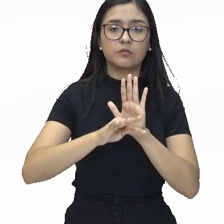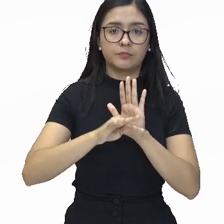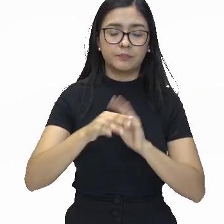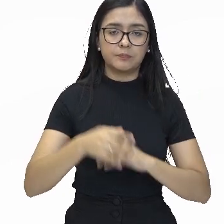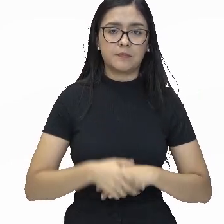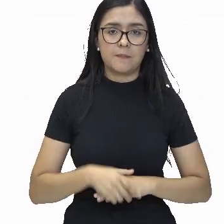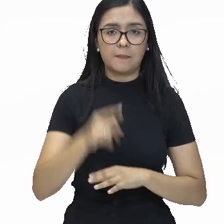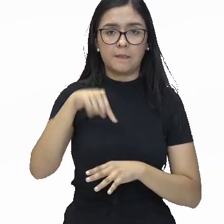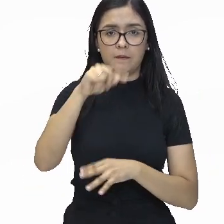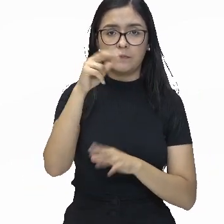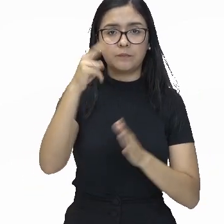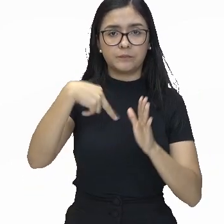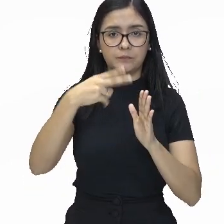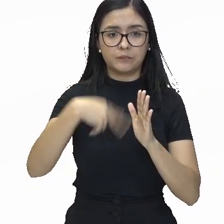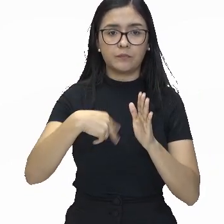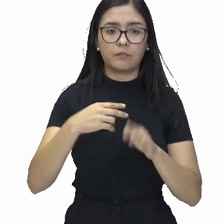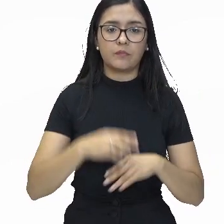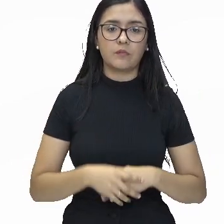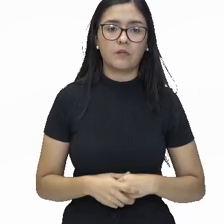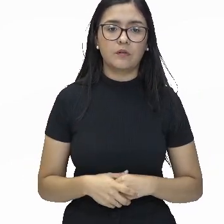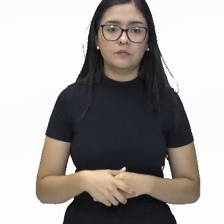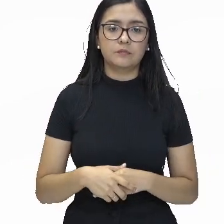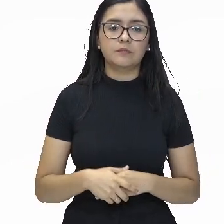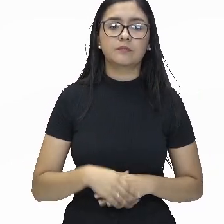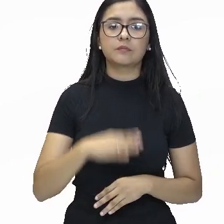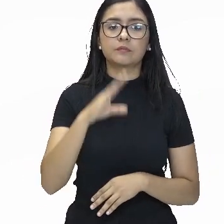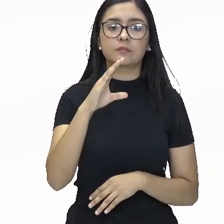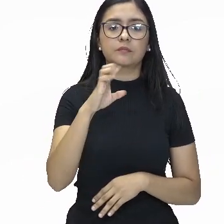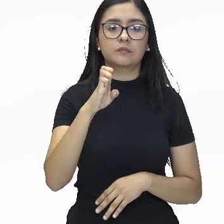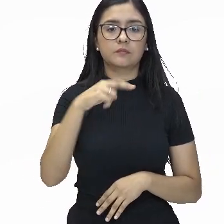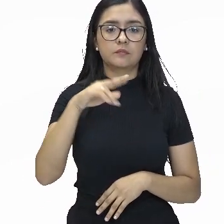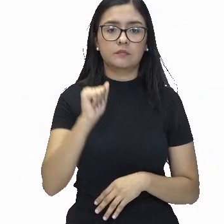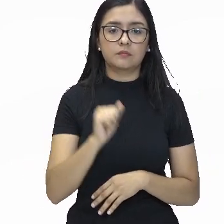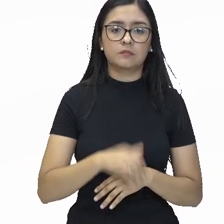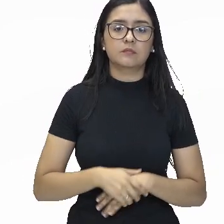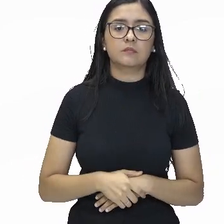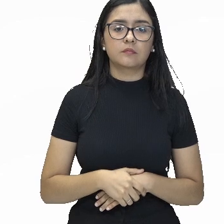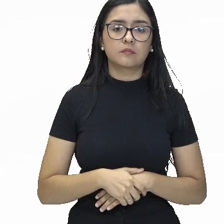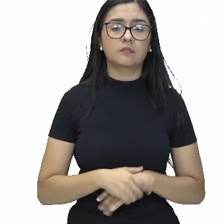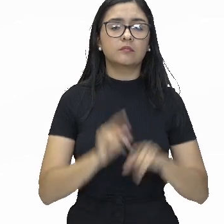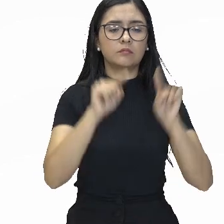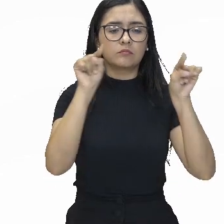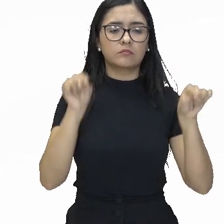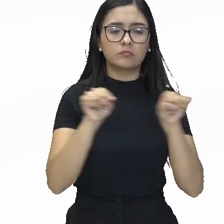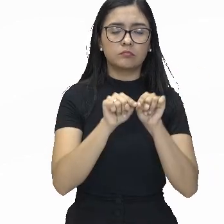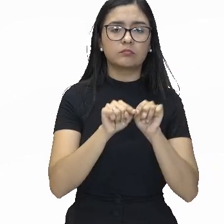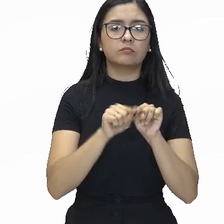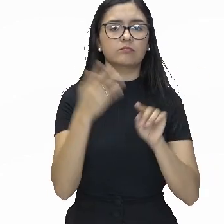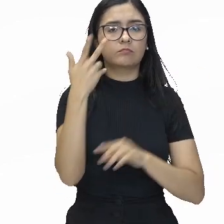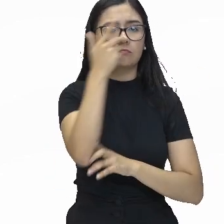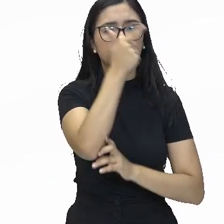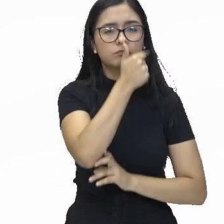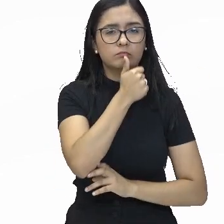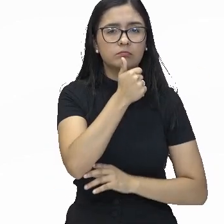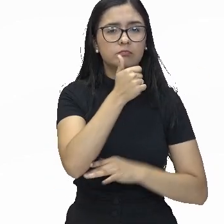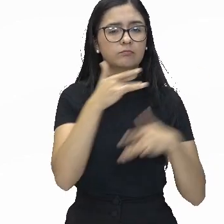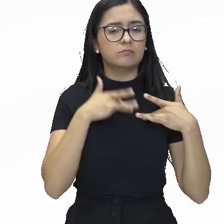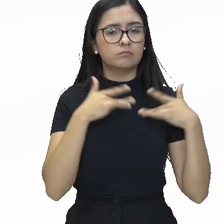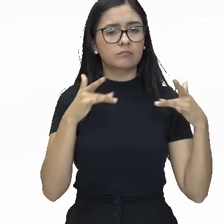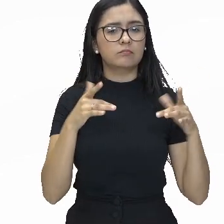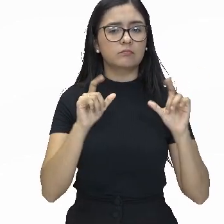texto que nós lemos, que é: cena é um quadro belo e comovente